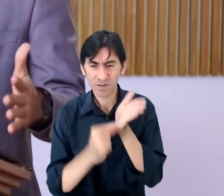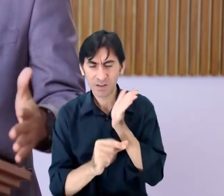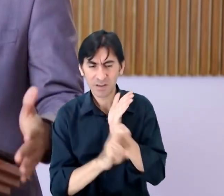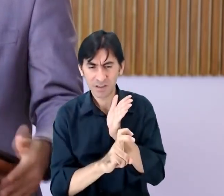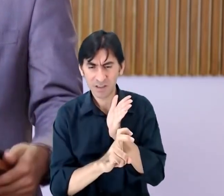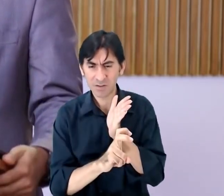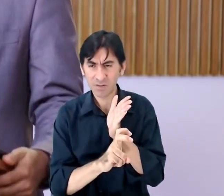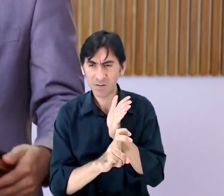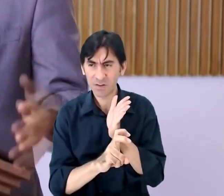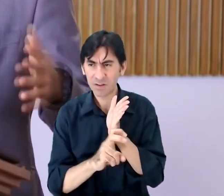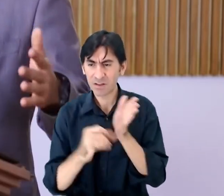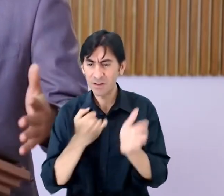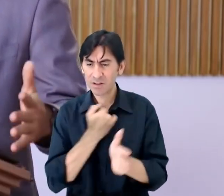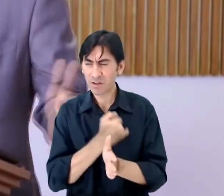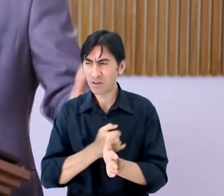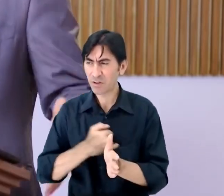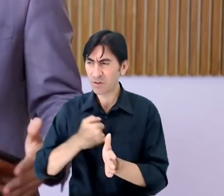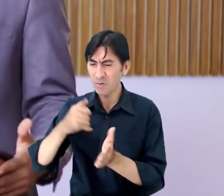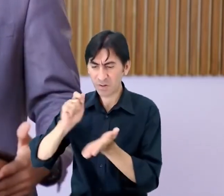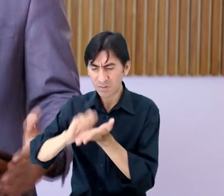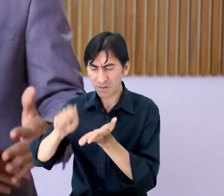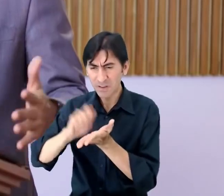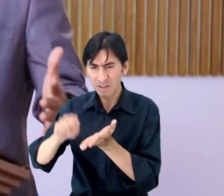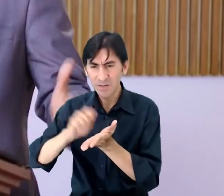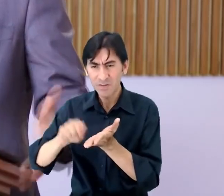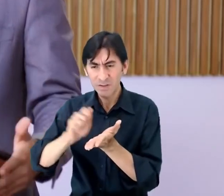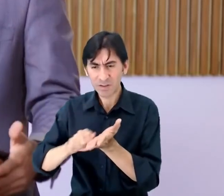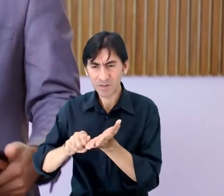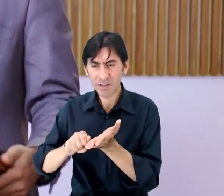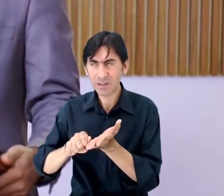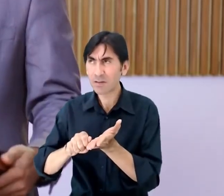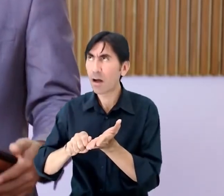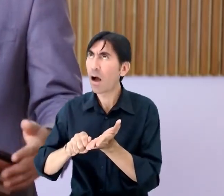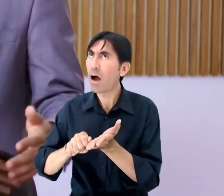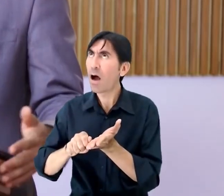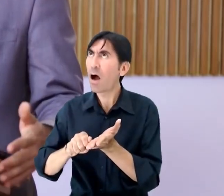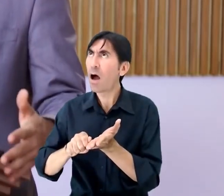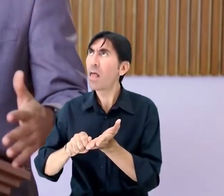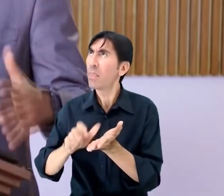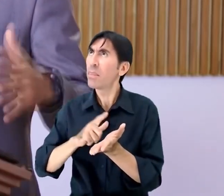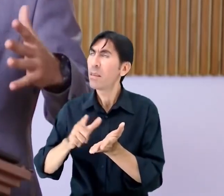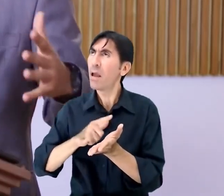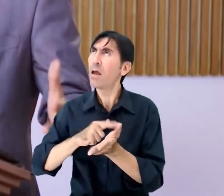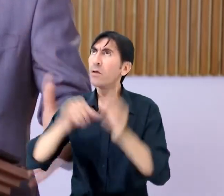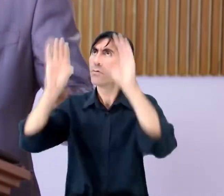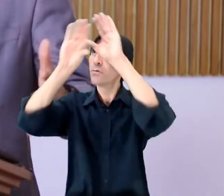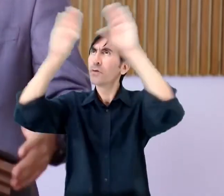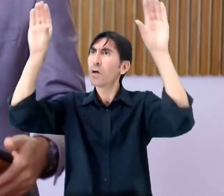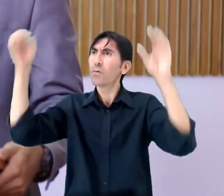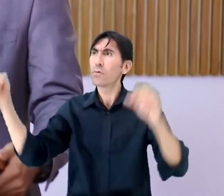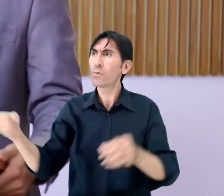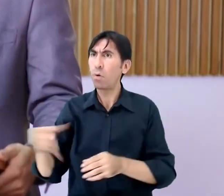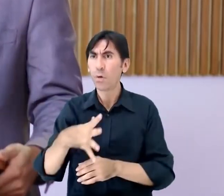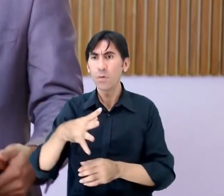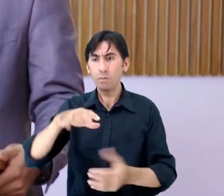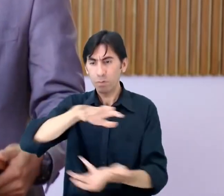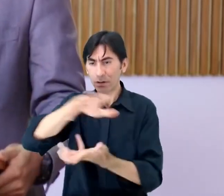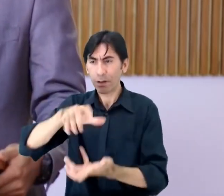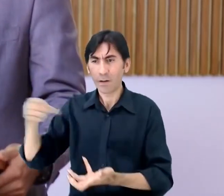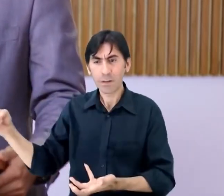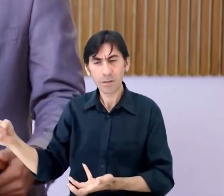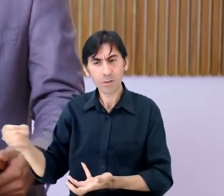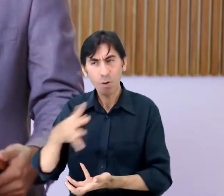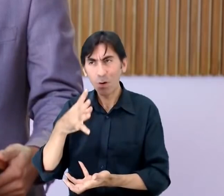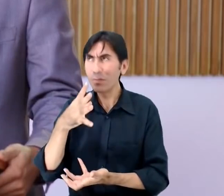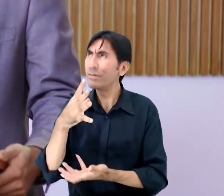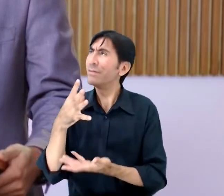palavras são fiéis e verdadeiras. Existe um novo céu, existe uma nova terra, existe um mundo perfeito. Como é